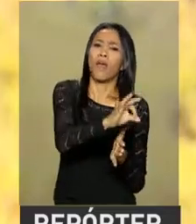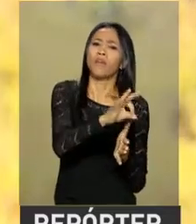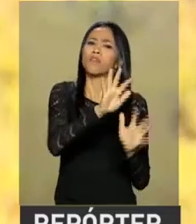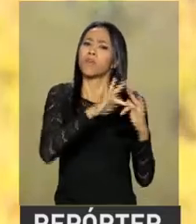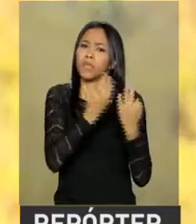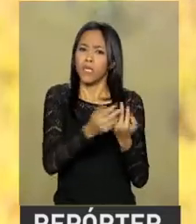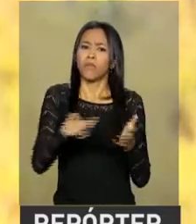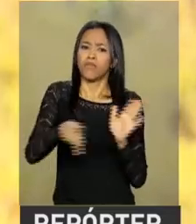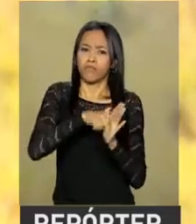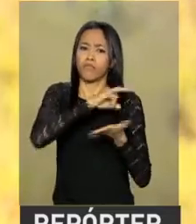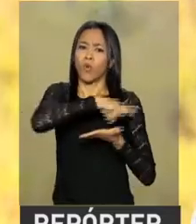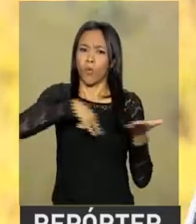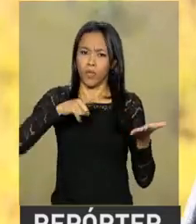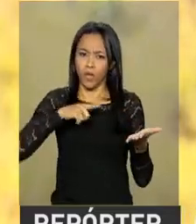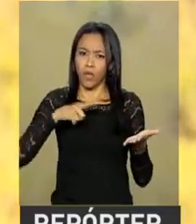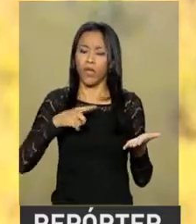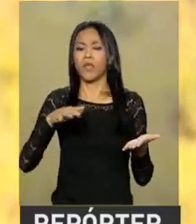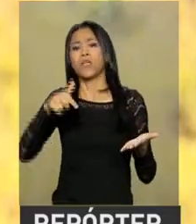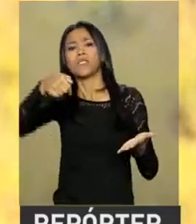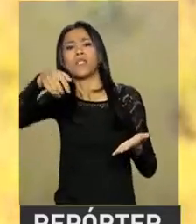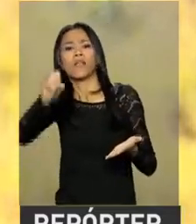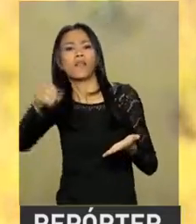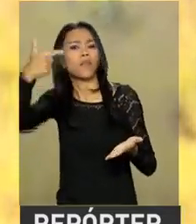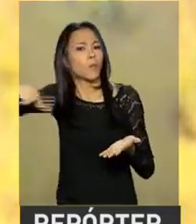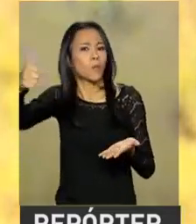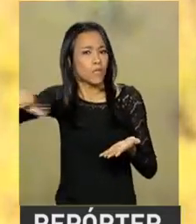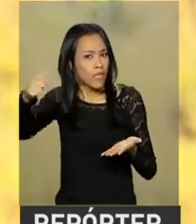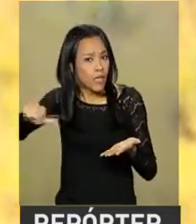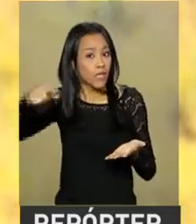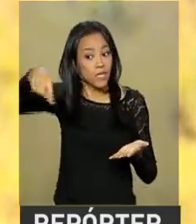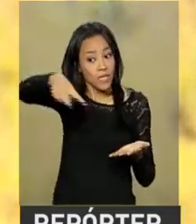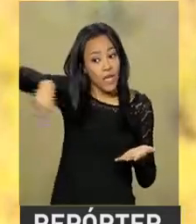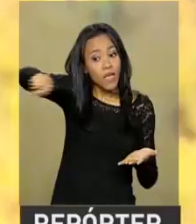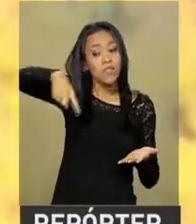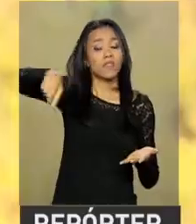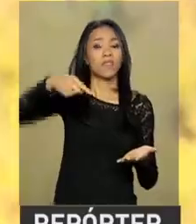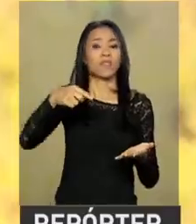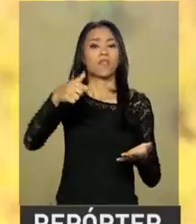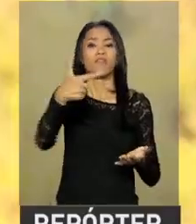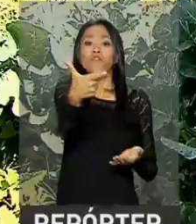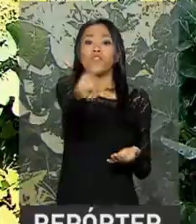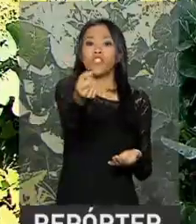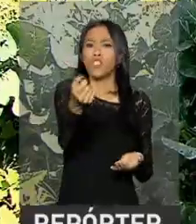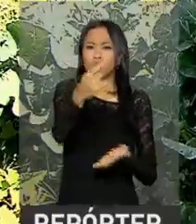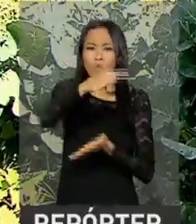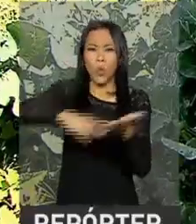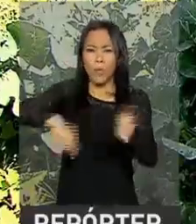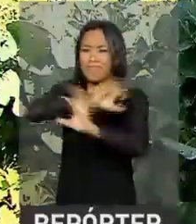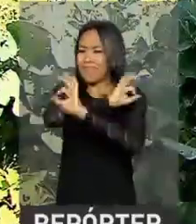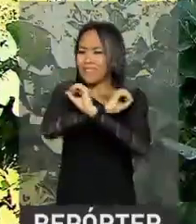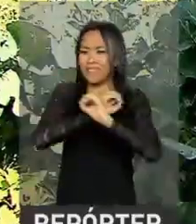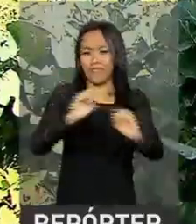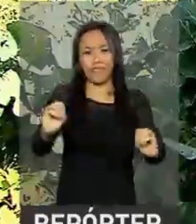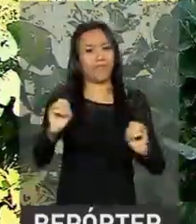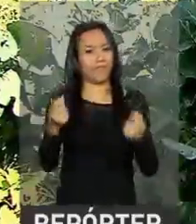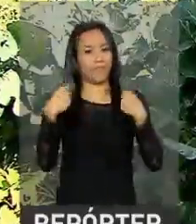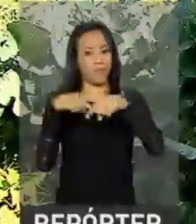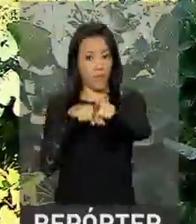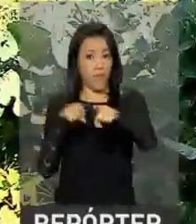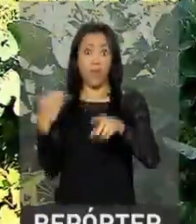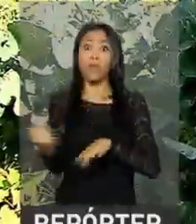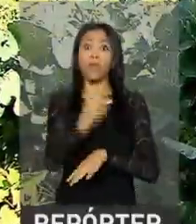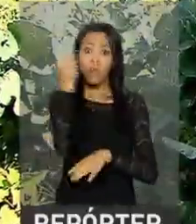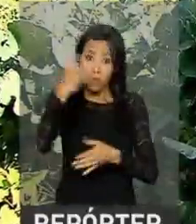moça tenta sem título e benta 70 tem umas 20 que não têm documento ea documentação da propriedade é